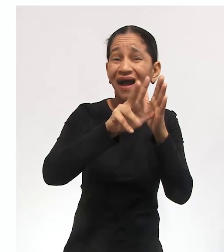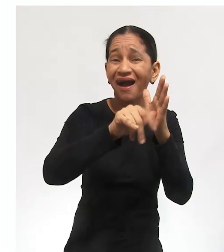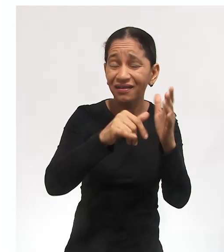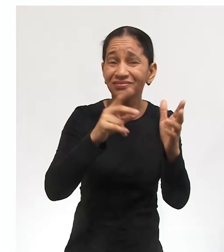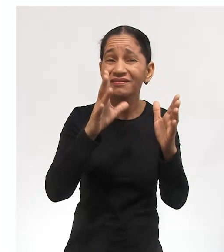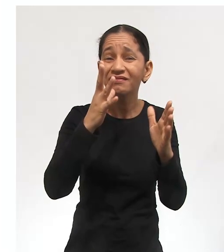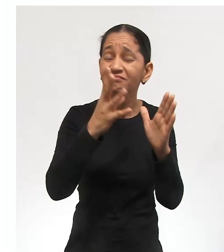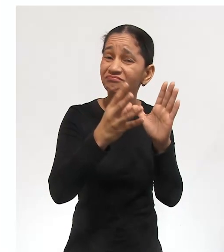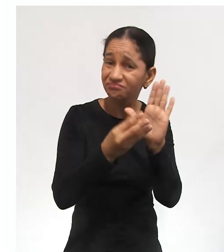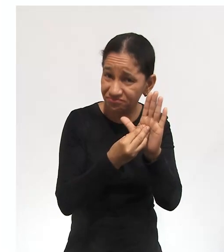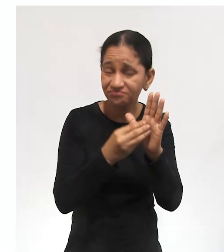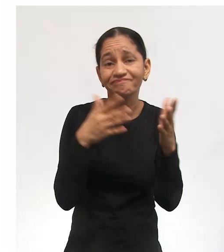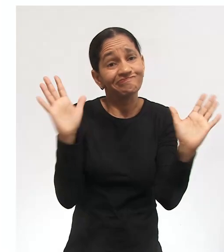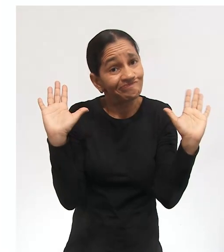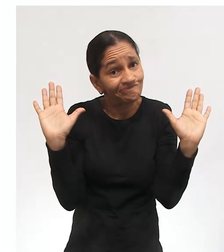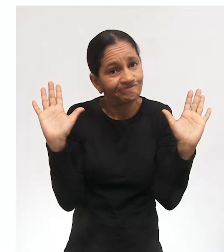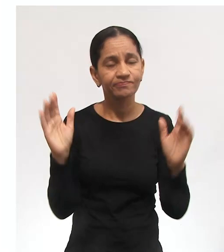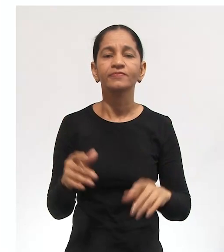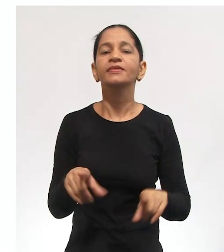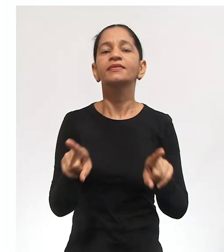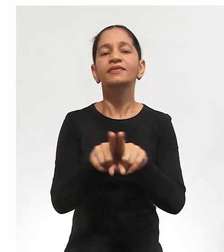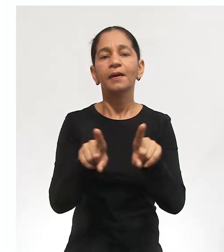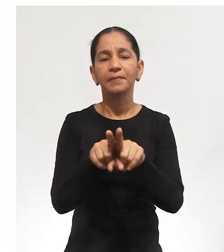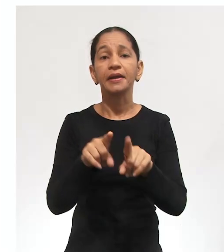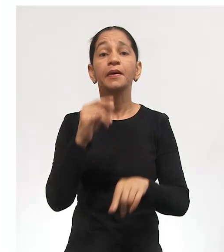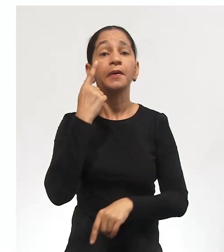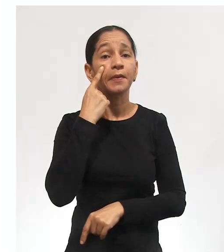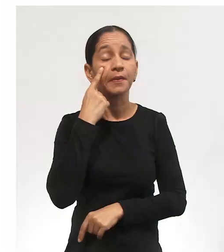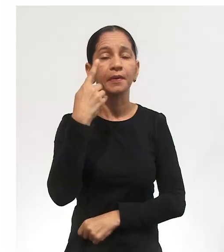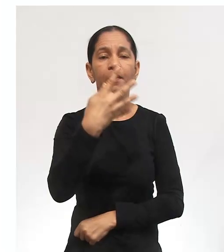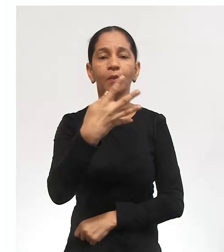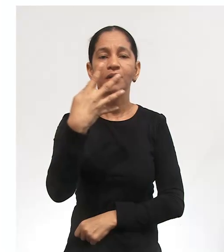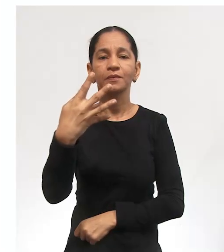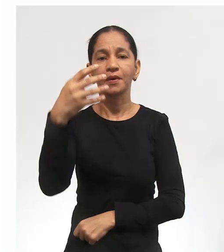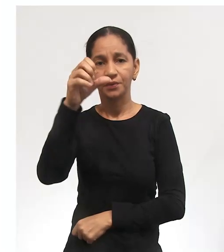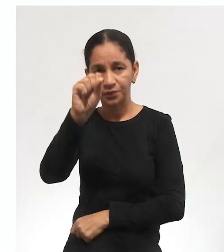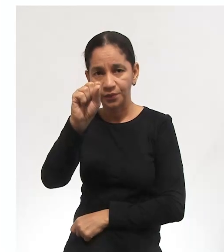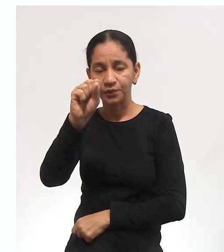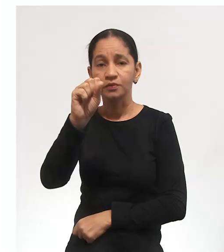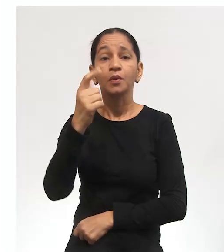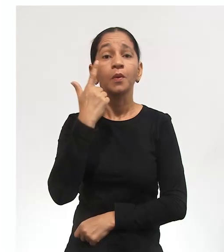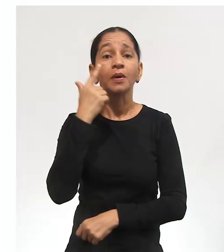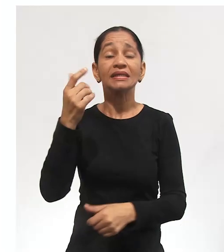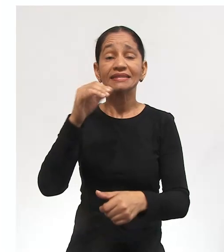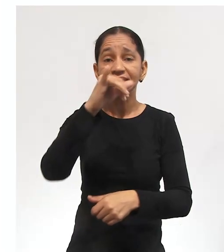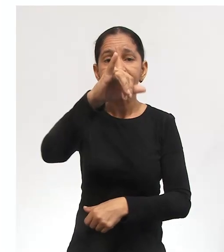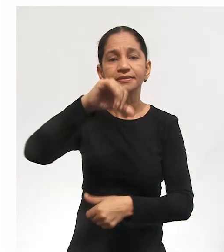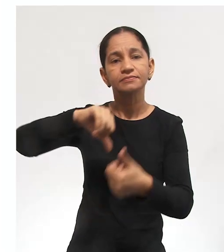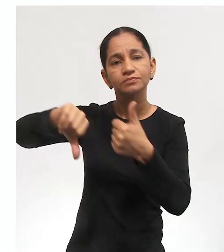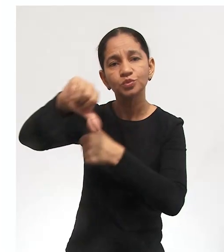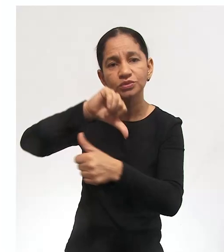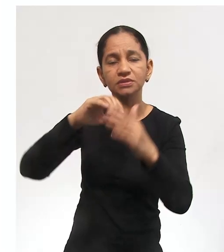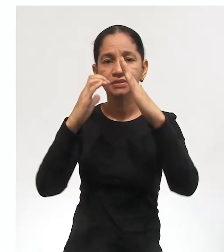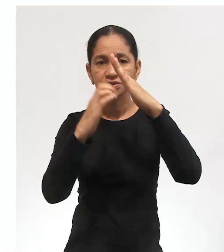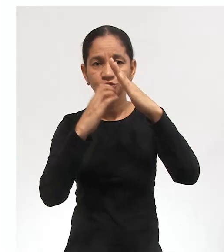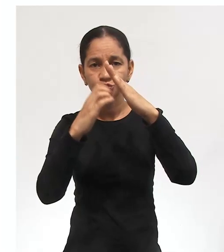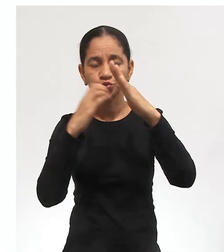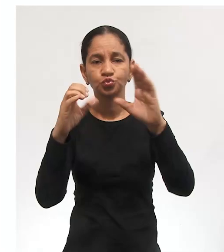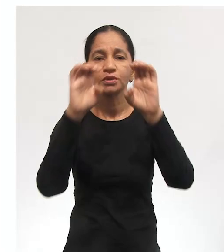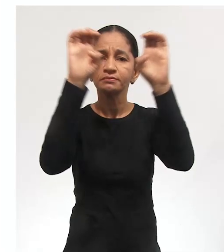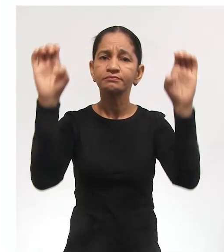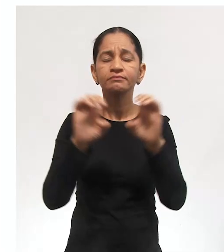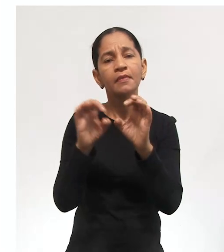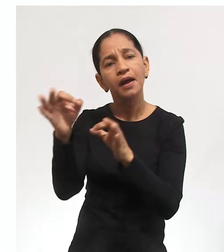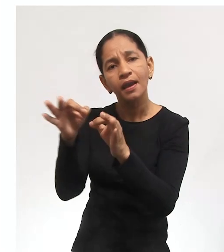Vejam só o que diz o artigo 448 da CLT. A mudança na propriedade ou na estrutura jurídica da